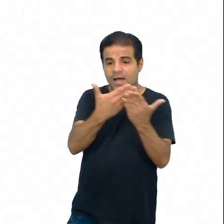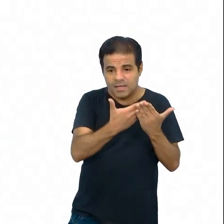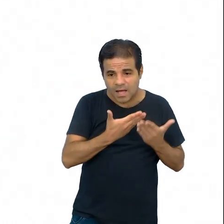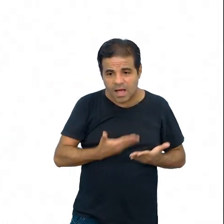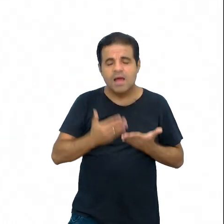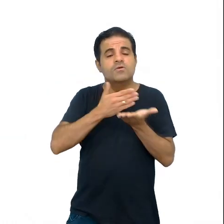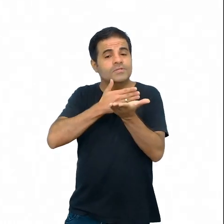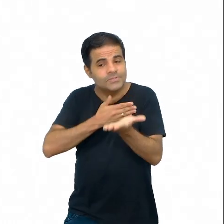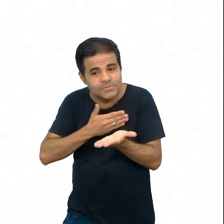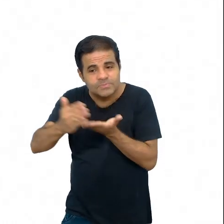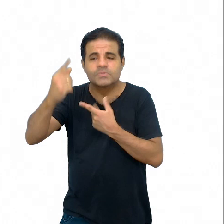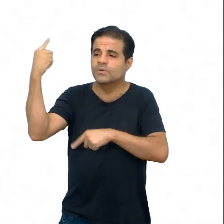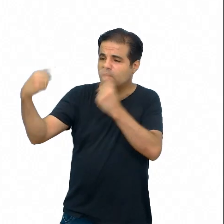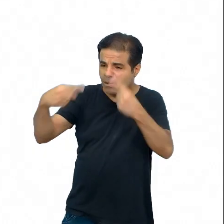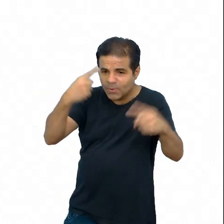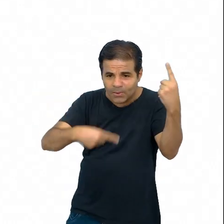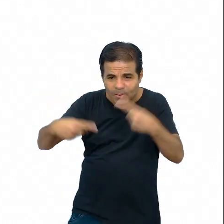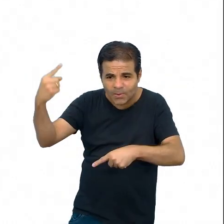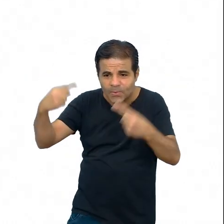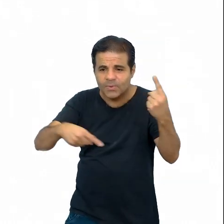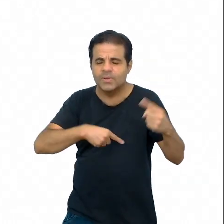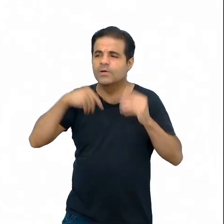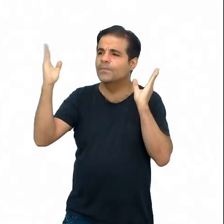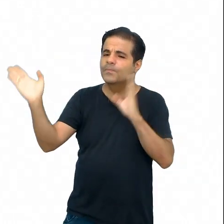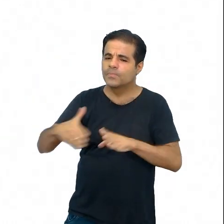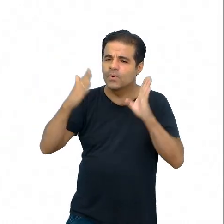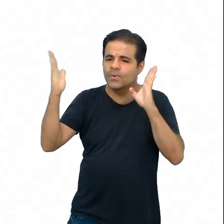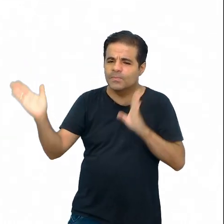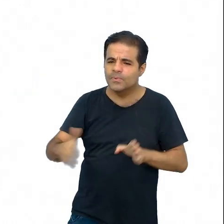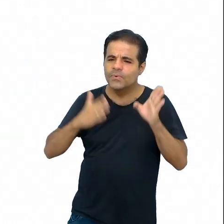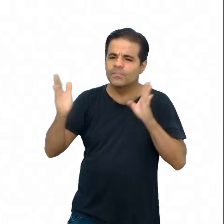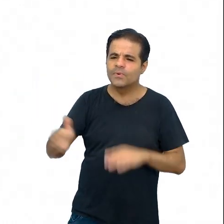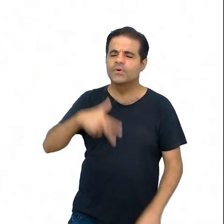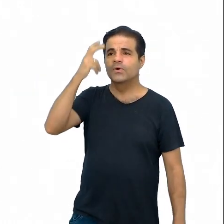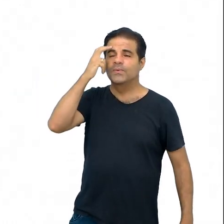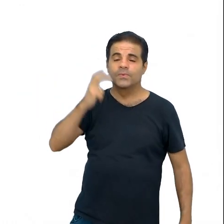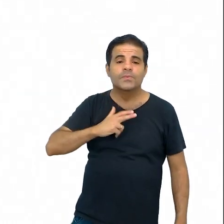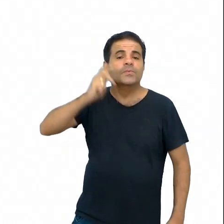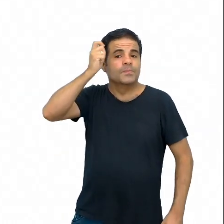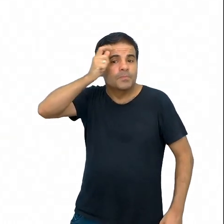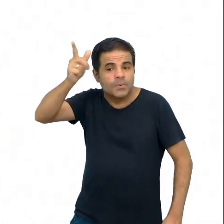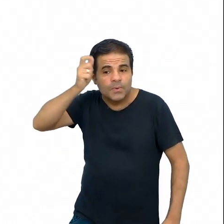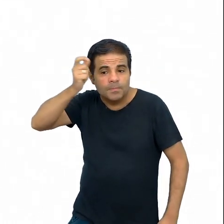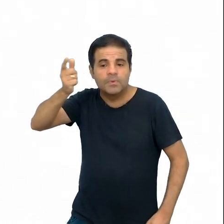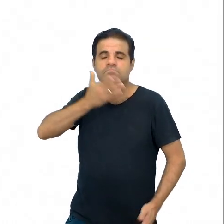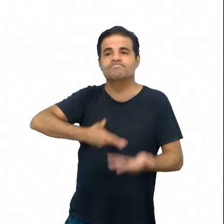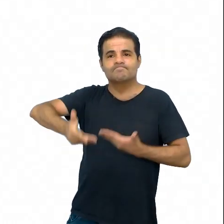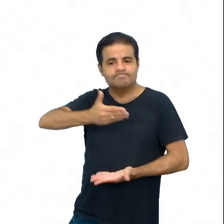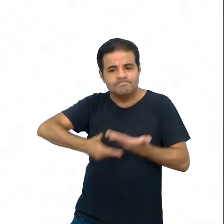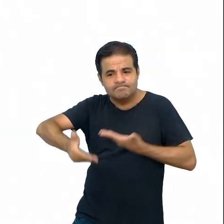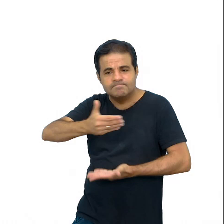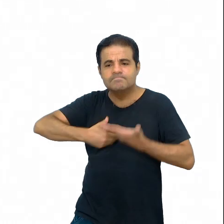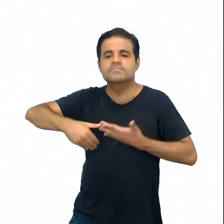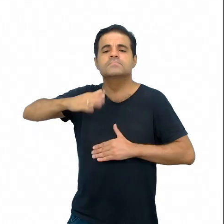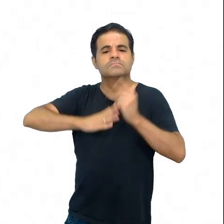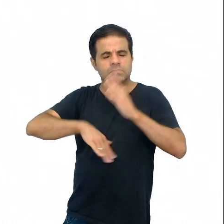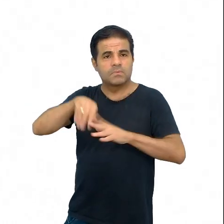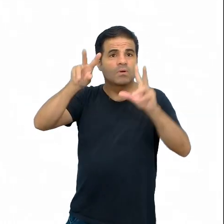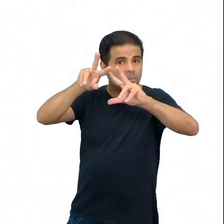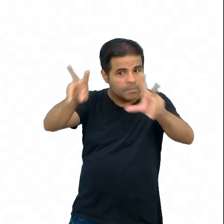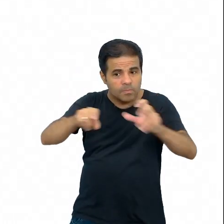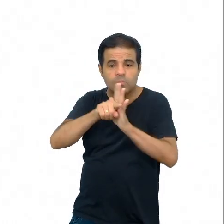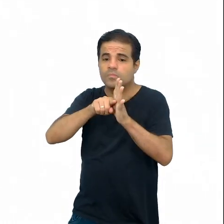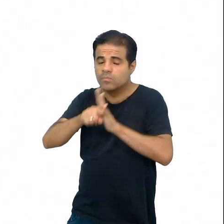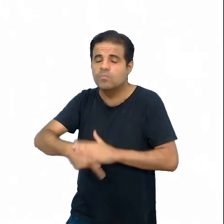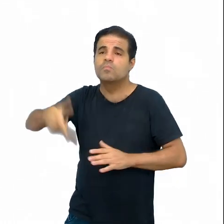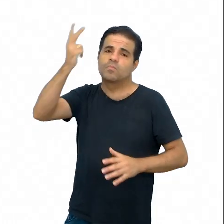também iniciam se discutindo sobre a produção cultural, gêneros que tratam dessa temática, né, sobre a questão da